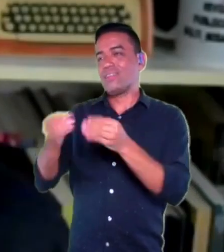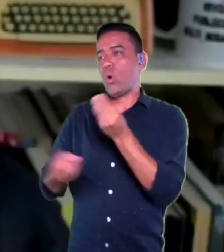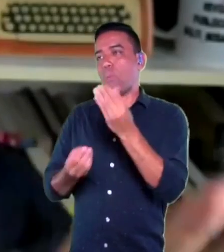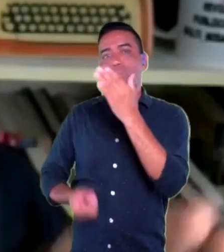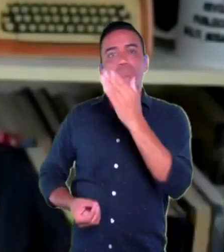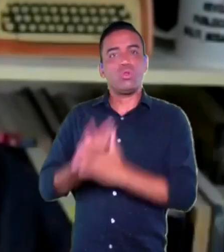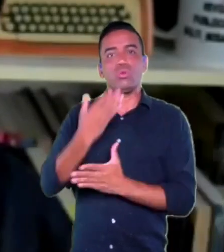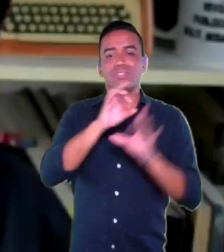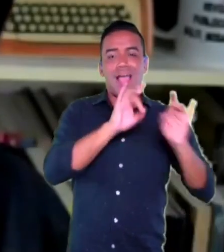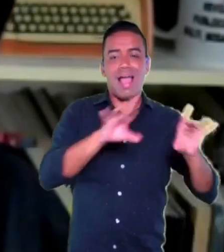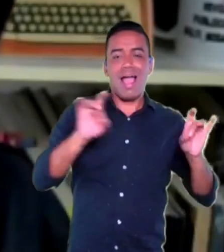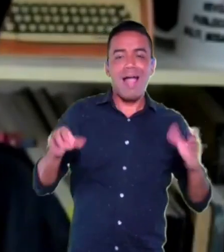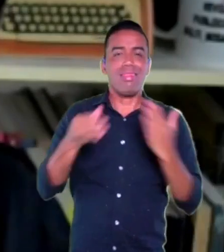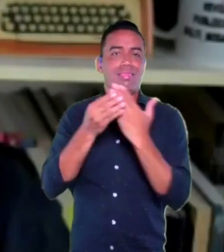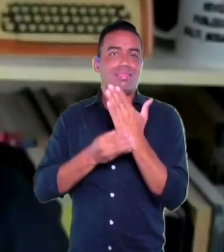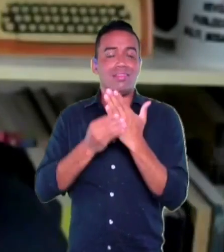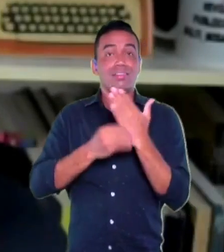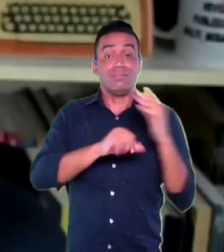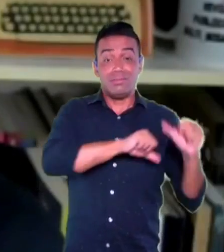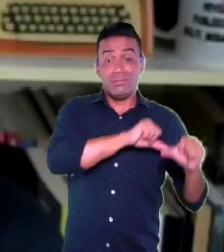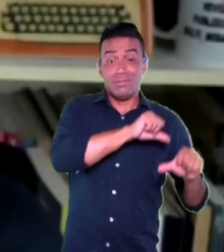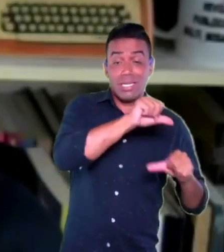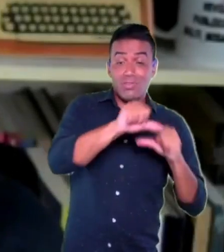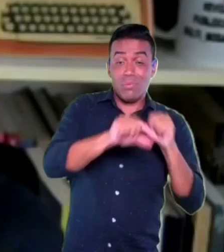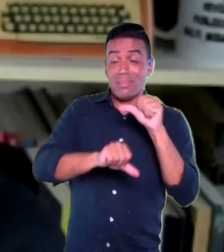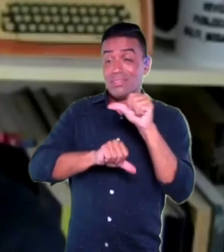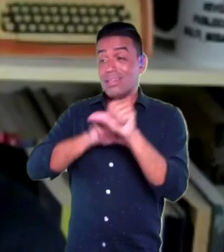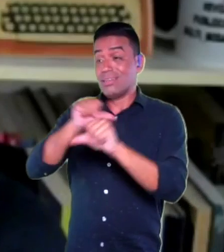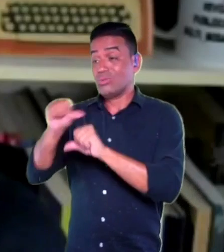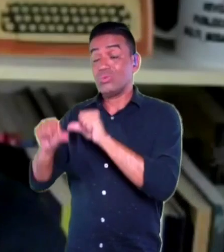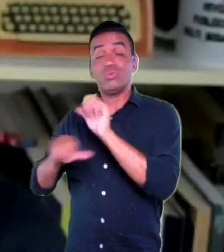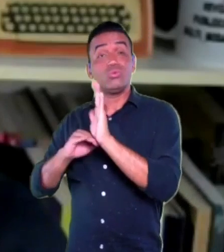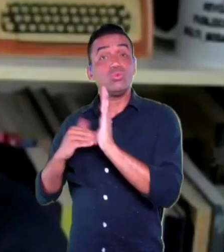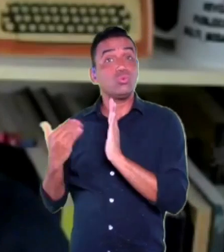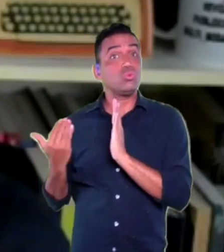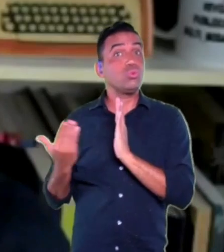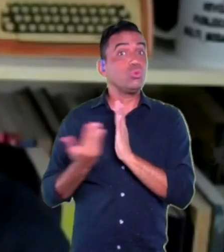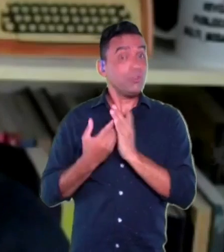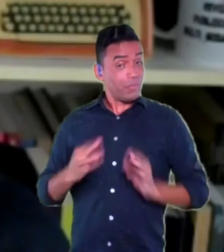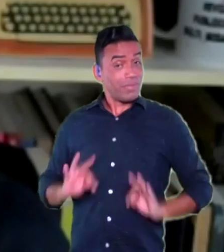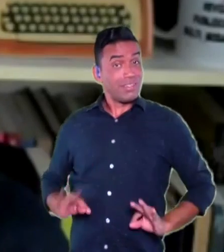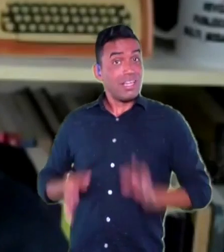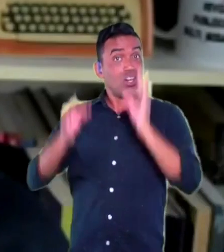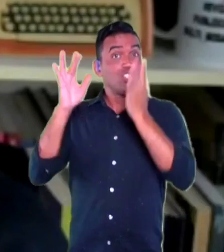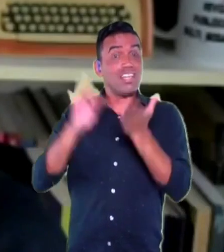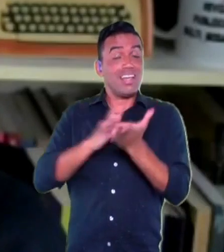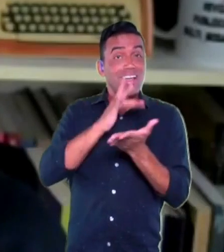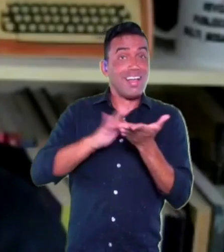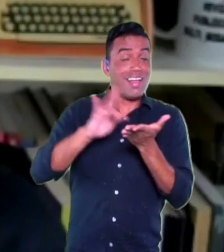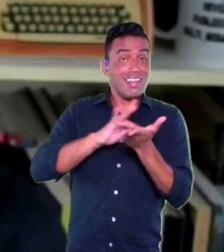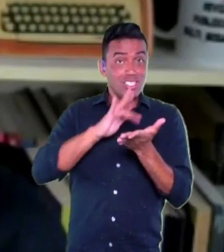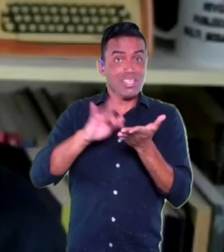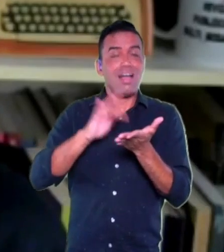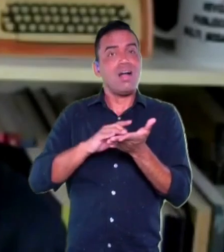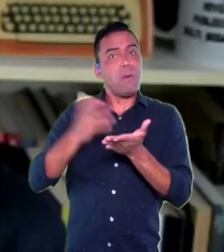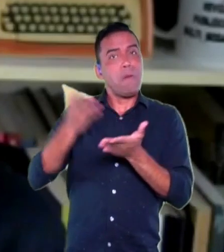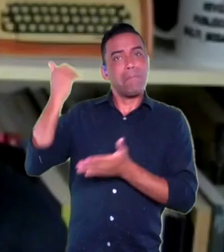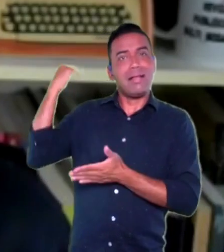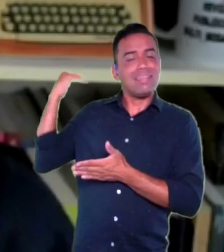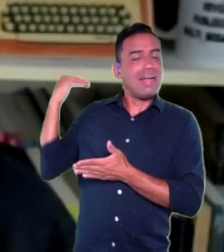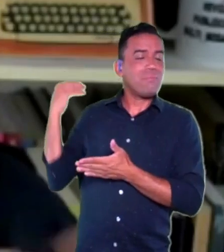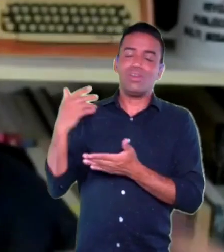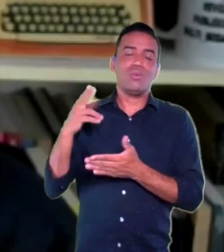isso. Passei por todas essas transformações das tecnologias digitais, né? Quando eu comecei a trabalhar em editora, o povo ainda usava